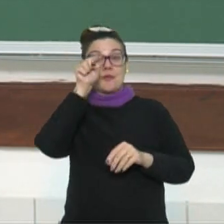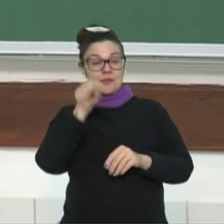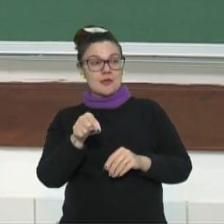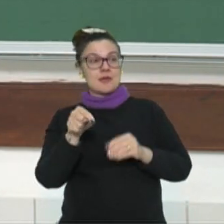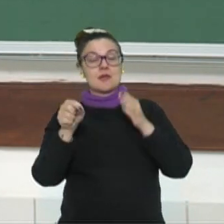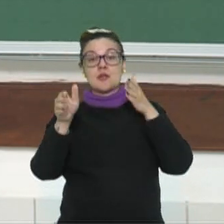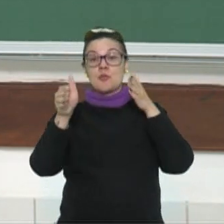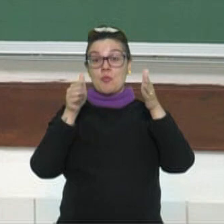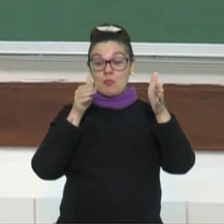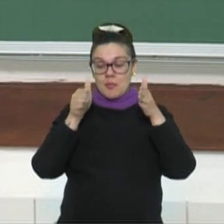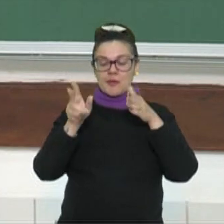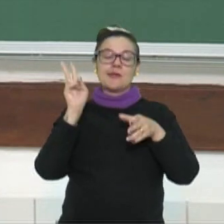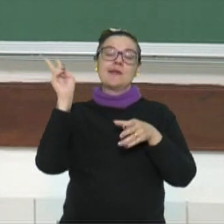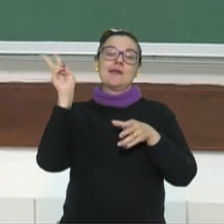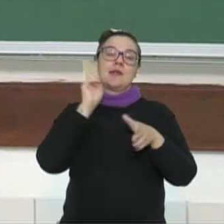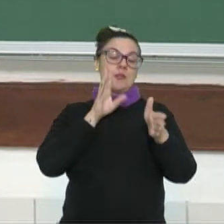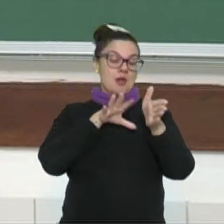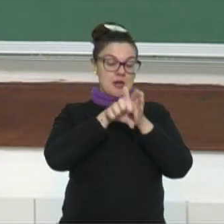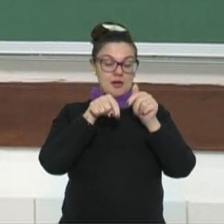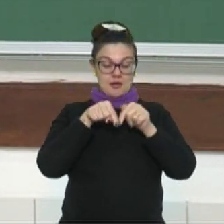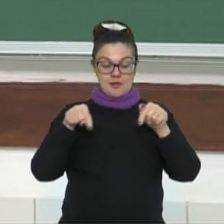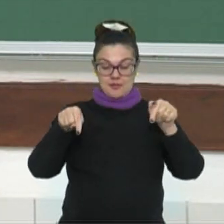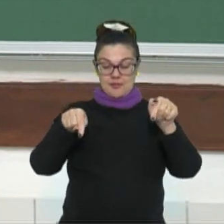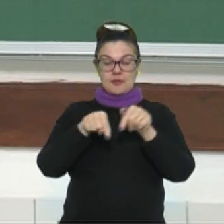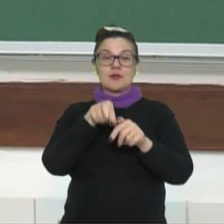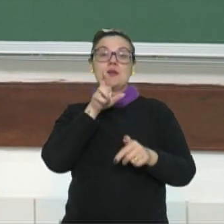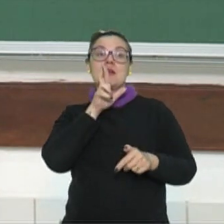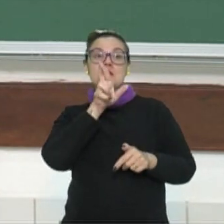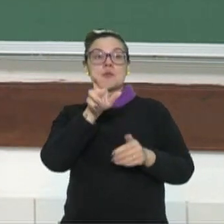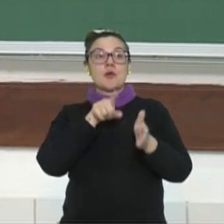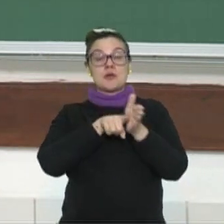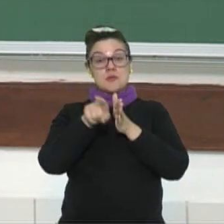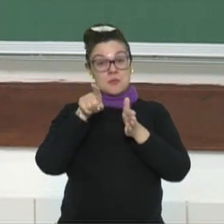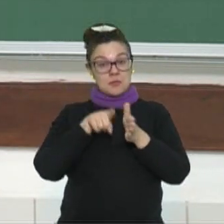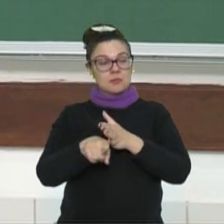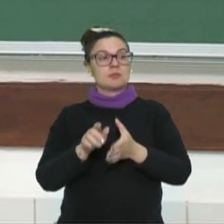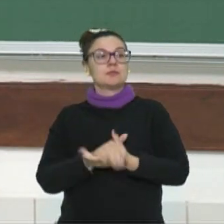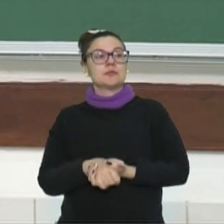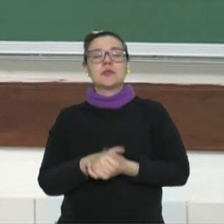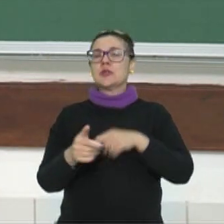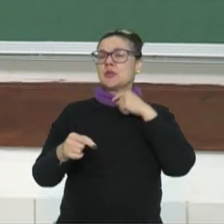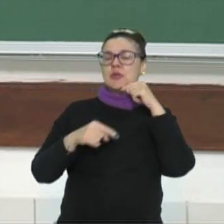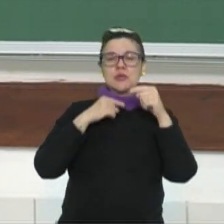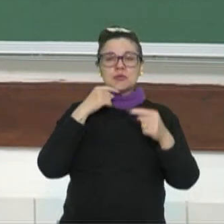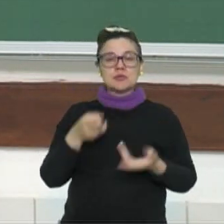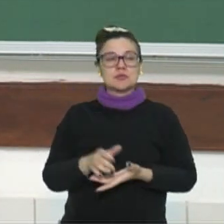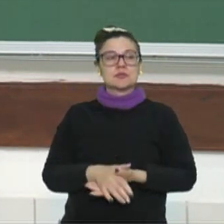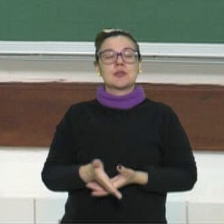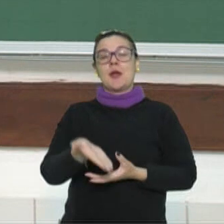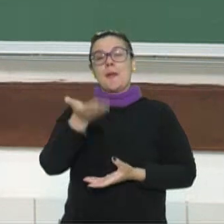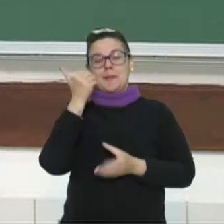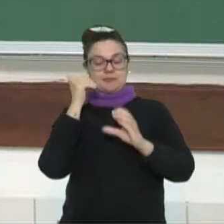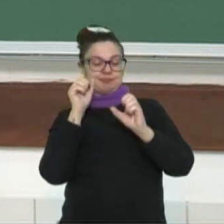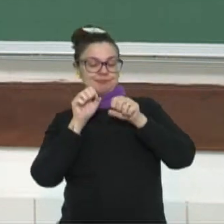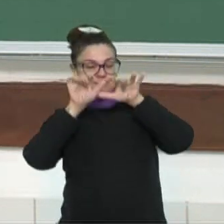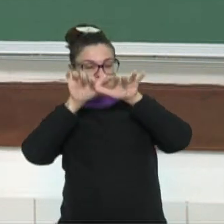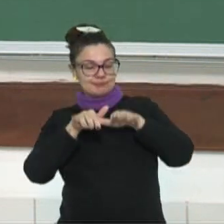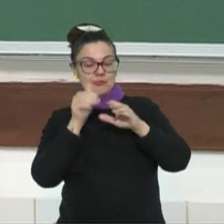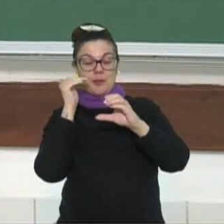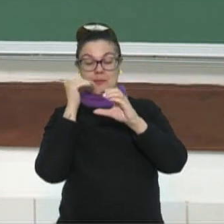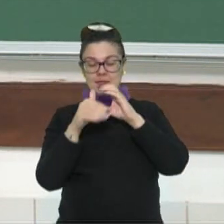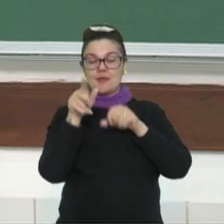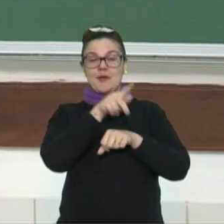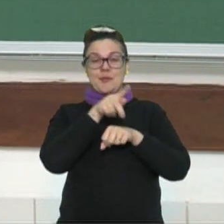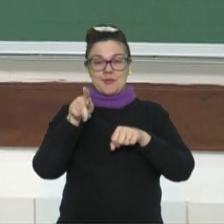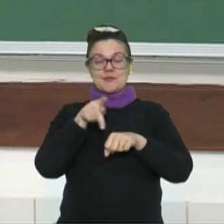momento, lembre-se, entra lá no Classroom, responde as questões e qualquer dúvida que você tiver, manda uma mensagenzinha para o seu professor que